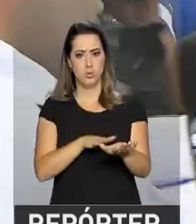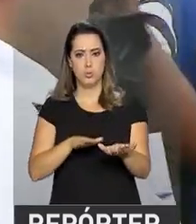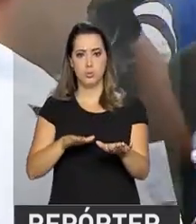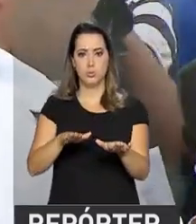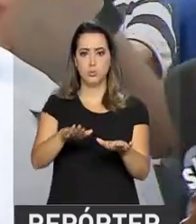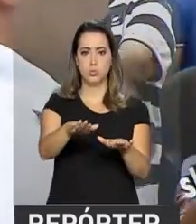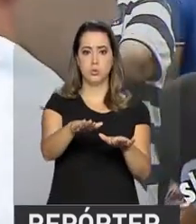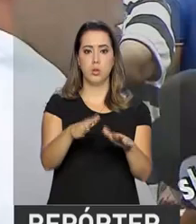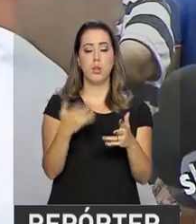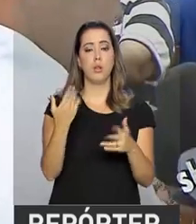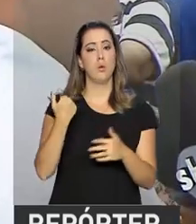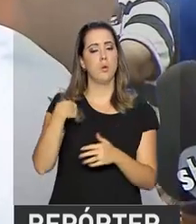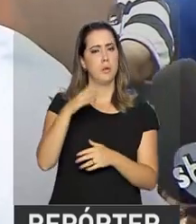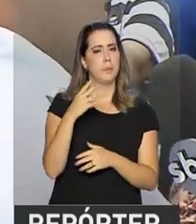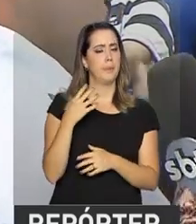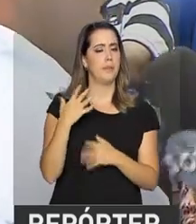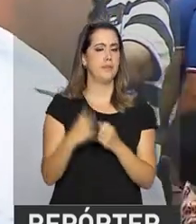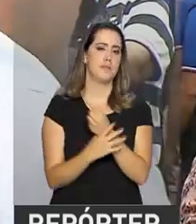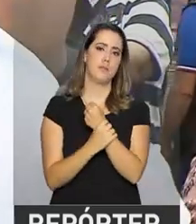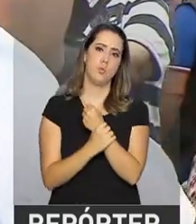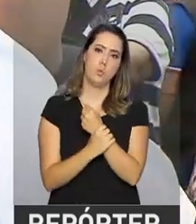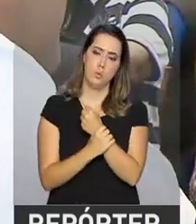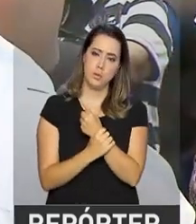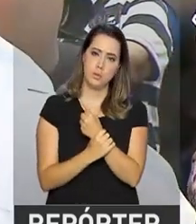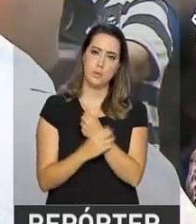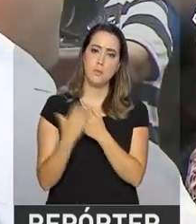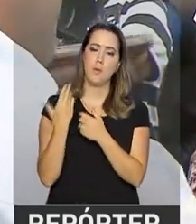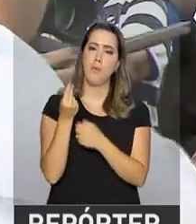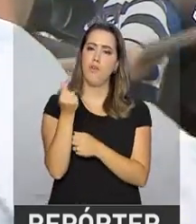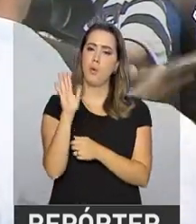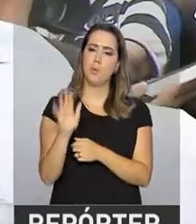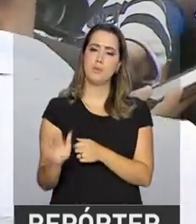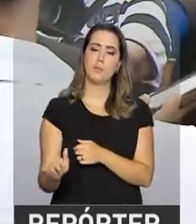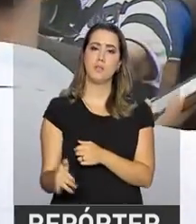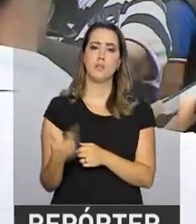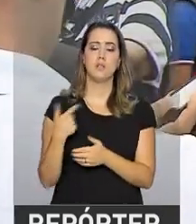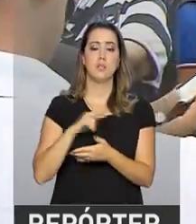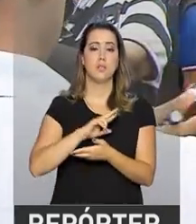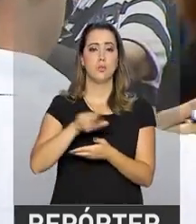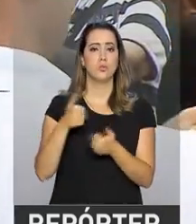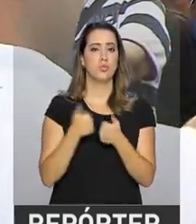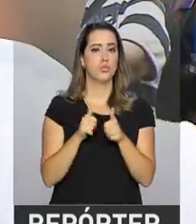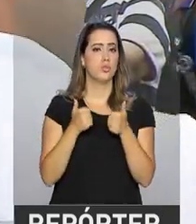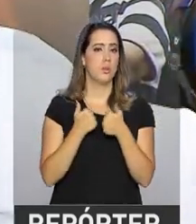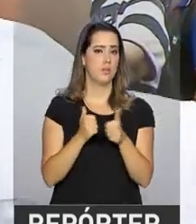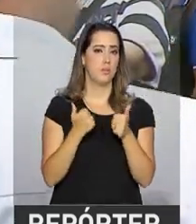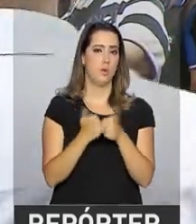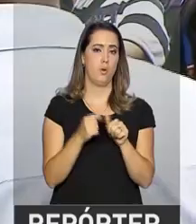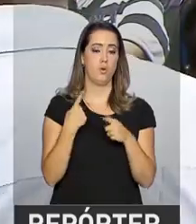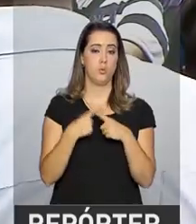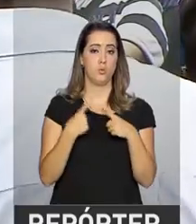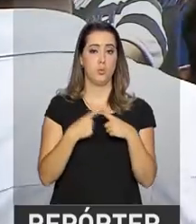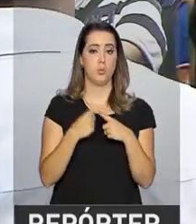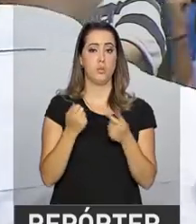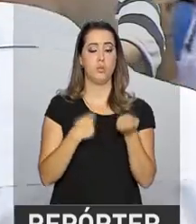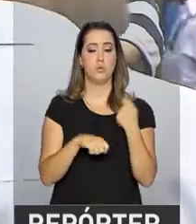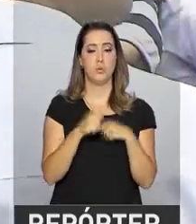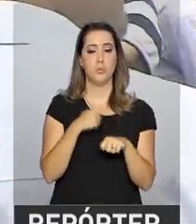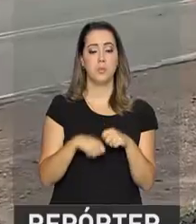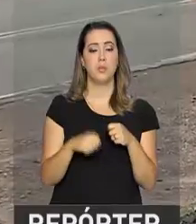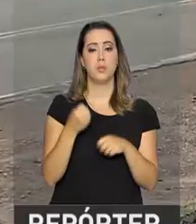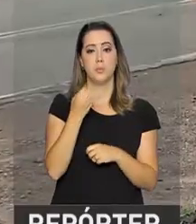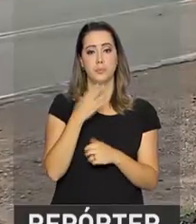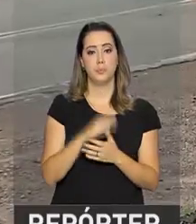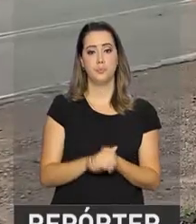uma rodovia agora com muito mais segurança, que vai baratear o custo de produção, de frete, tendo um impacto econômico muito